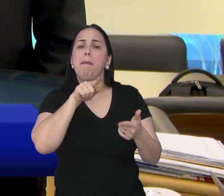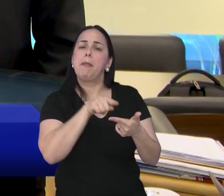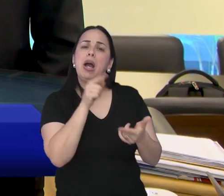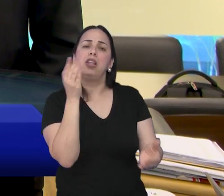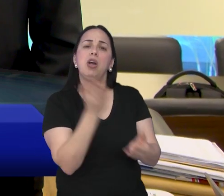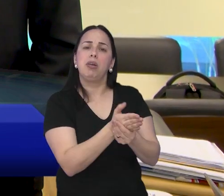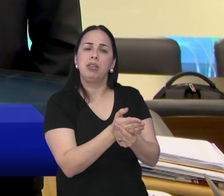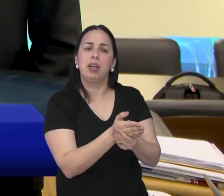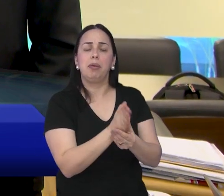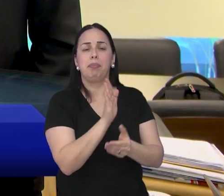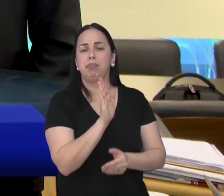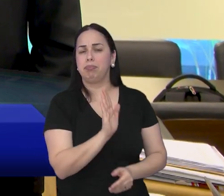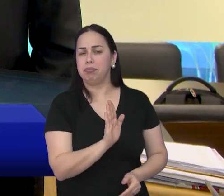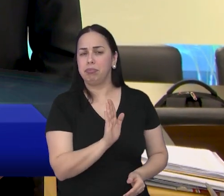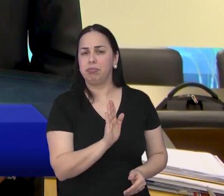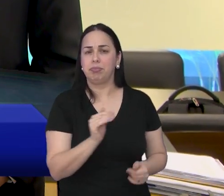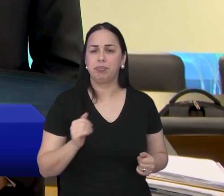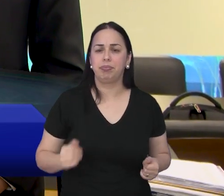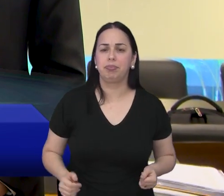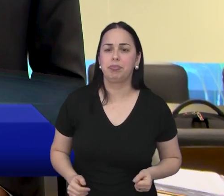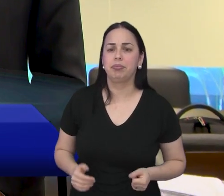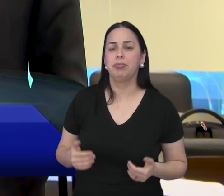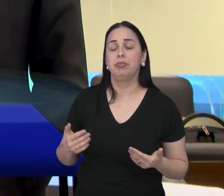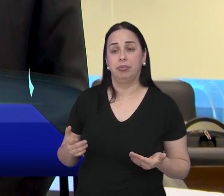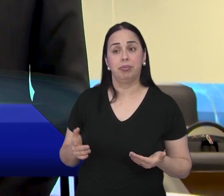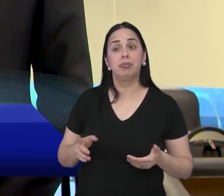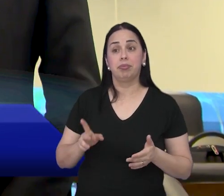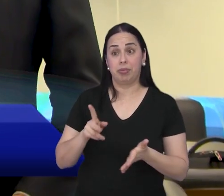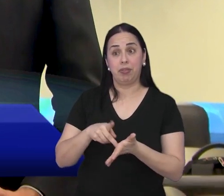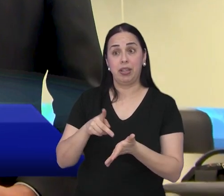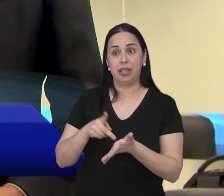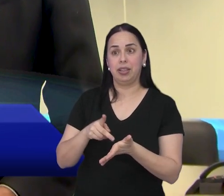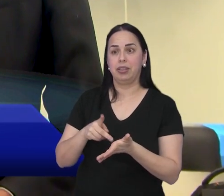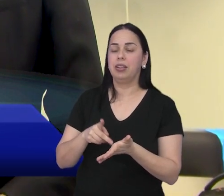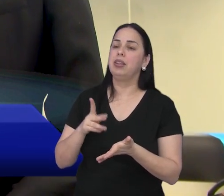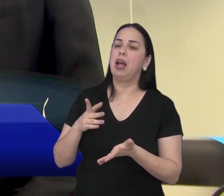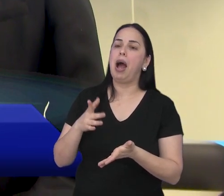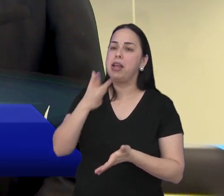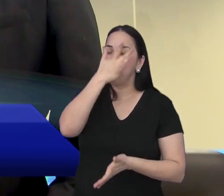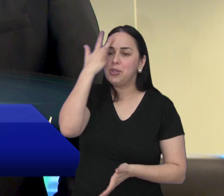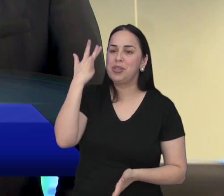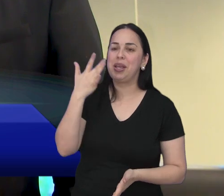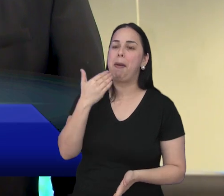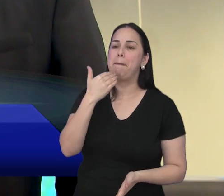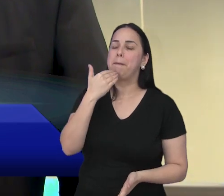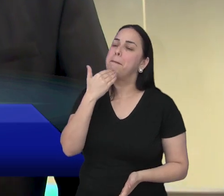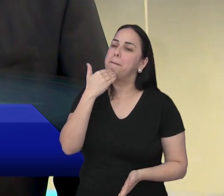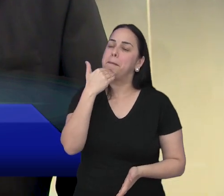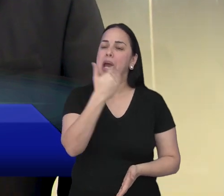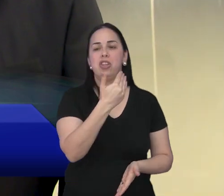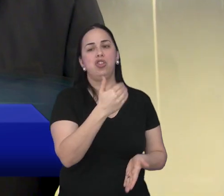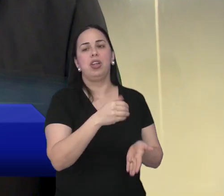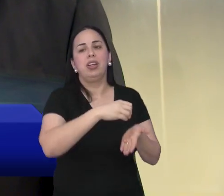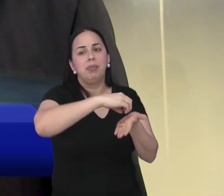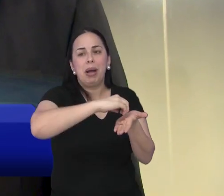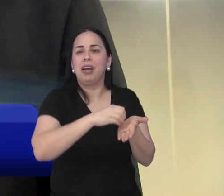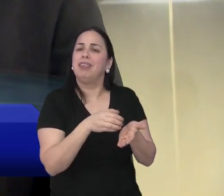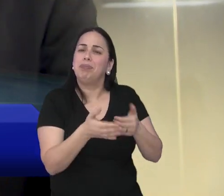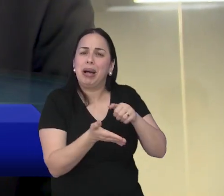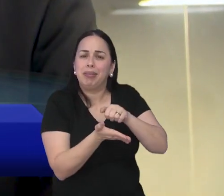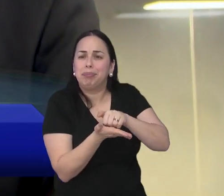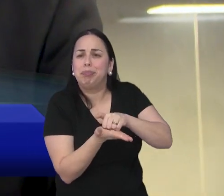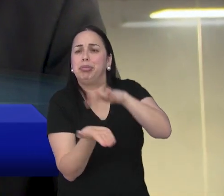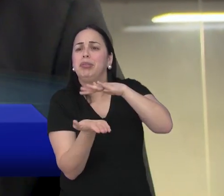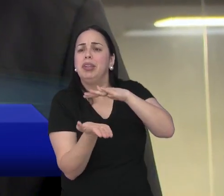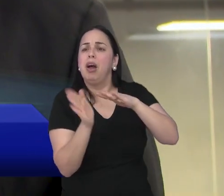mas que não caracteriza o pedido de demissão, como a gente conhece? Pois é, geralmente o pessoal é mais acostumado ao pedido de demissão ou ser